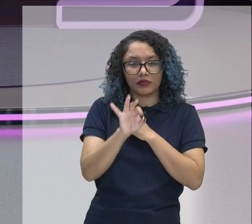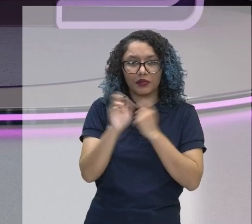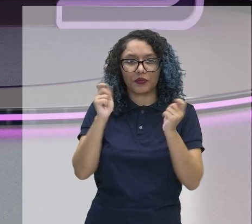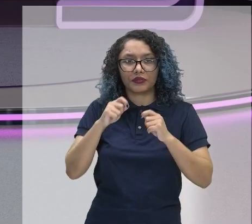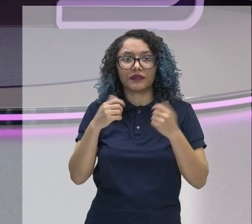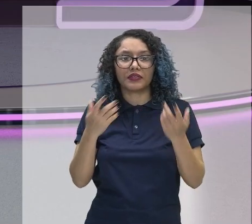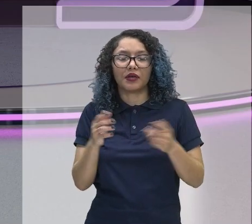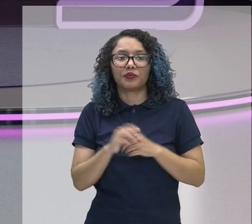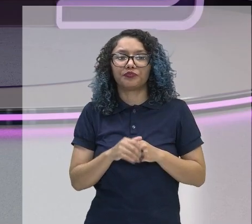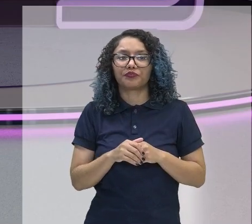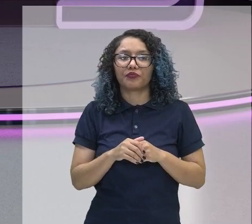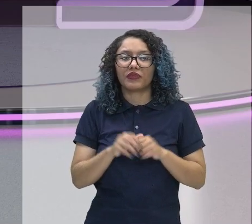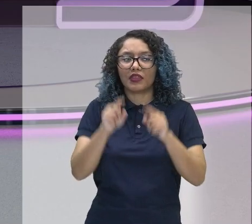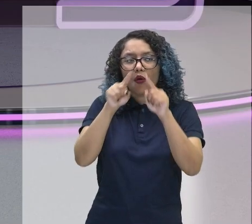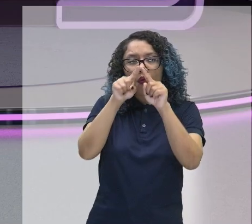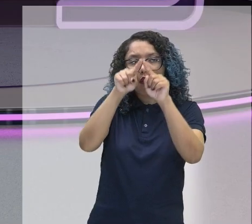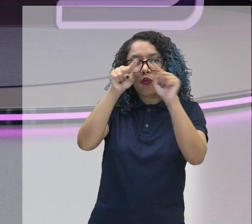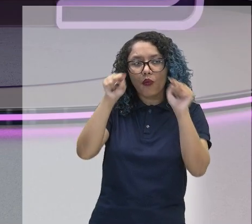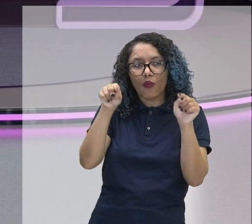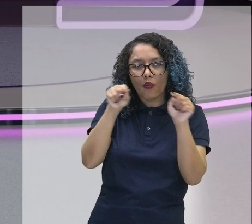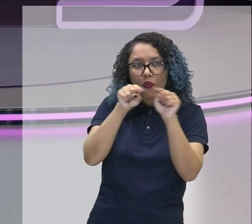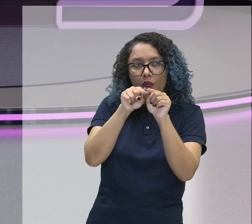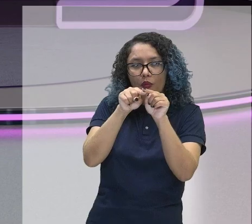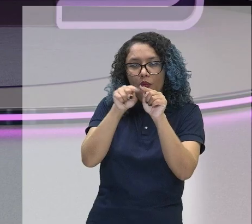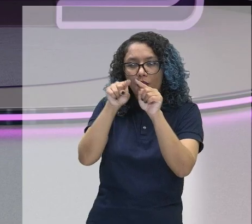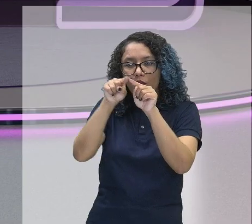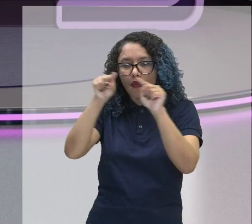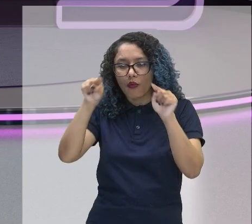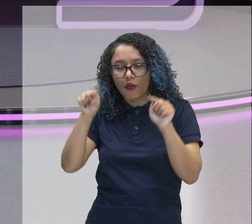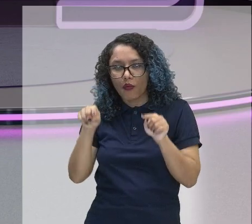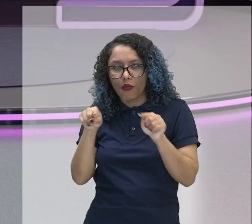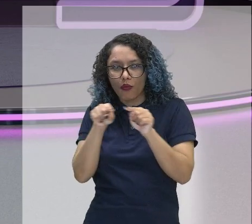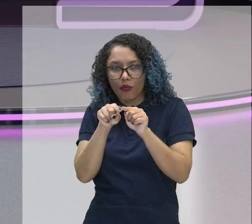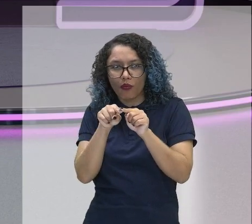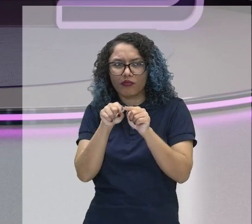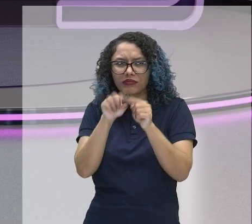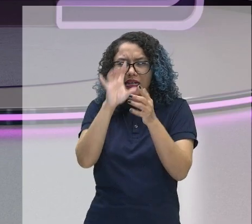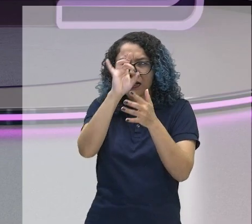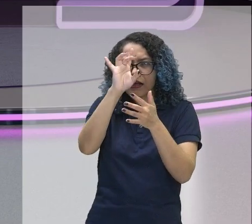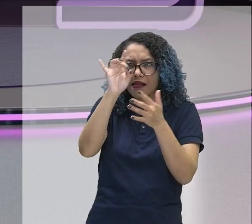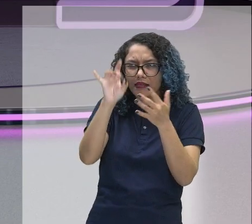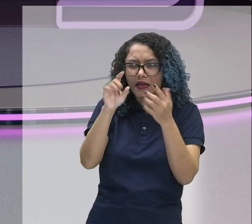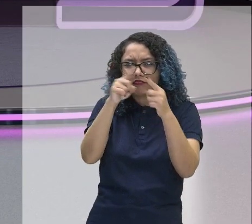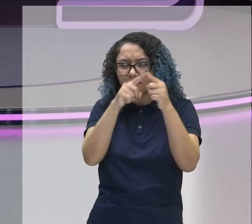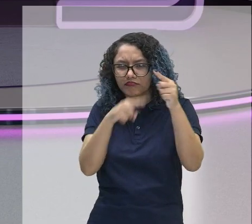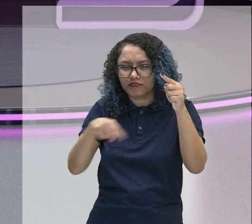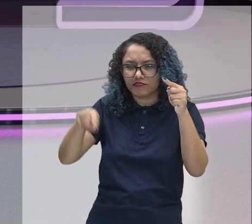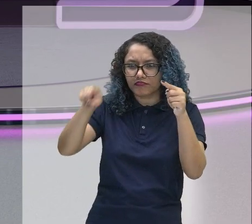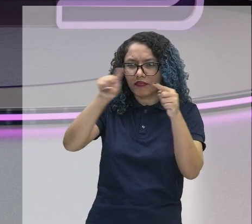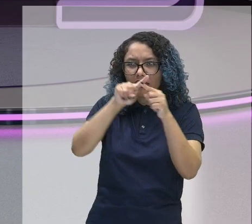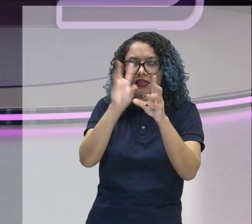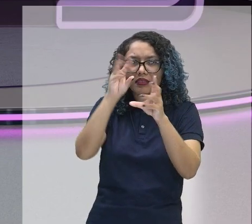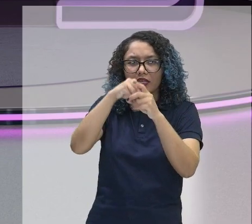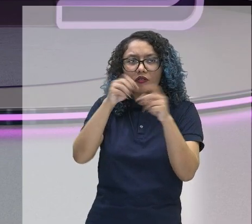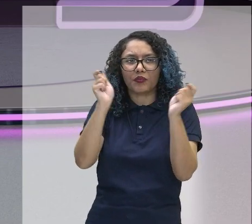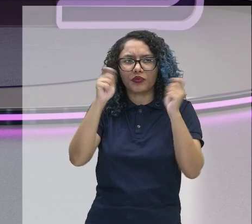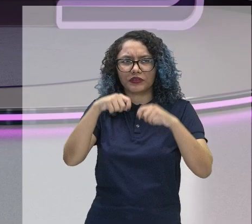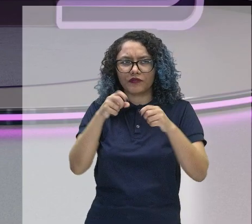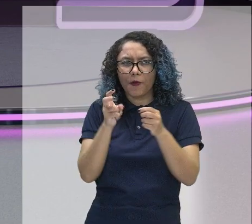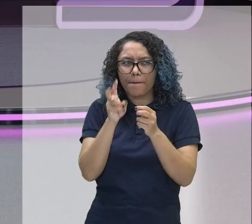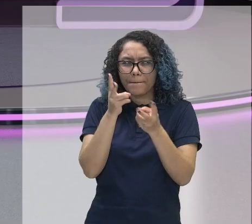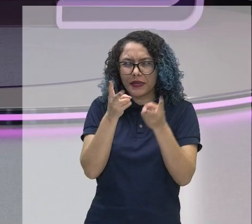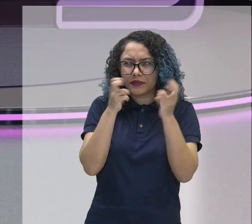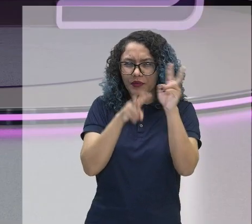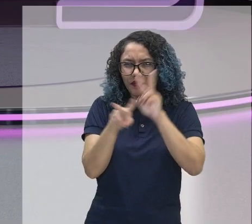no caso é cada fatia, cada voltinha, cada pedaço, eles ajudam a perceber visualmente as diferenças